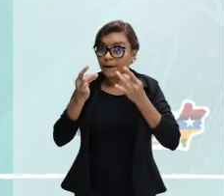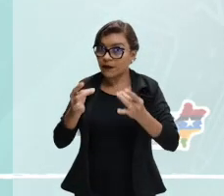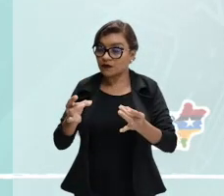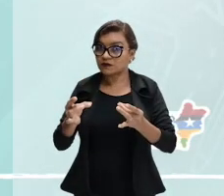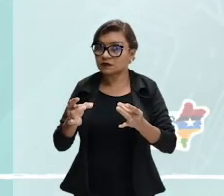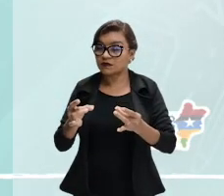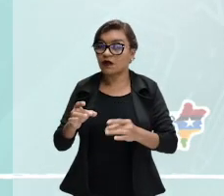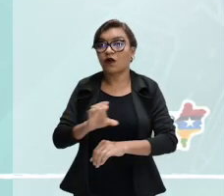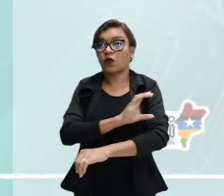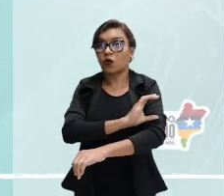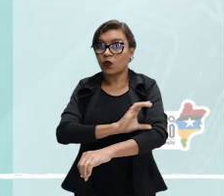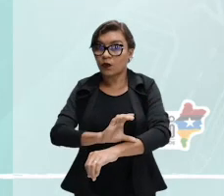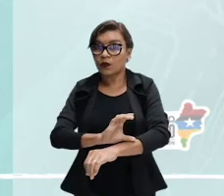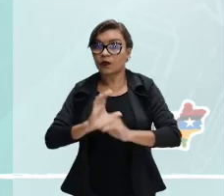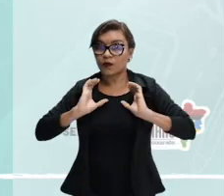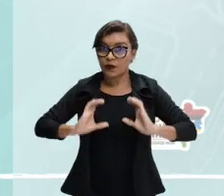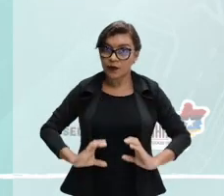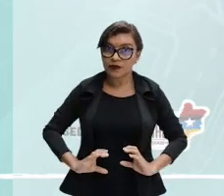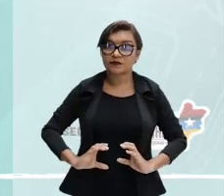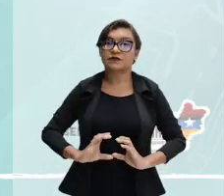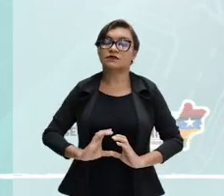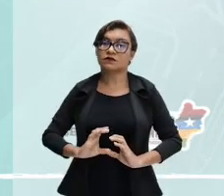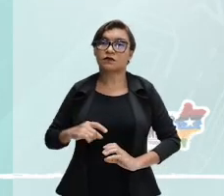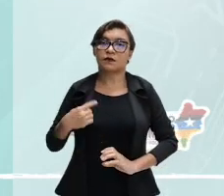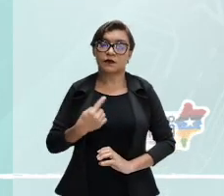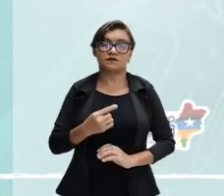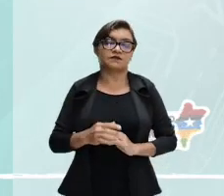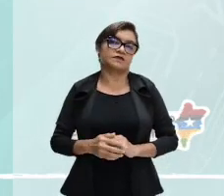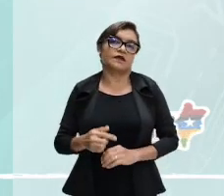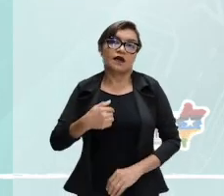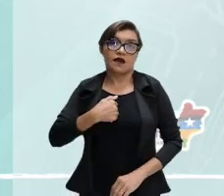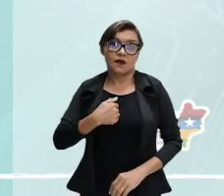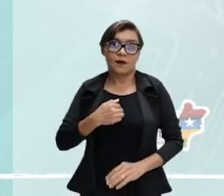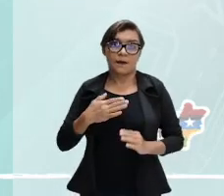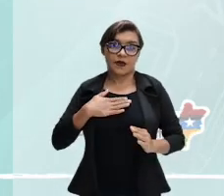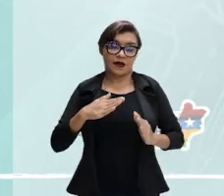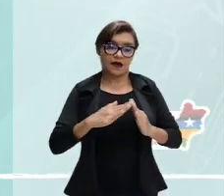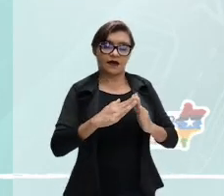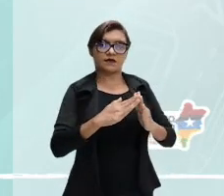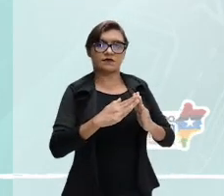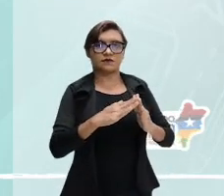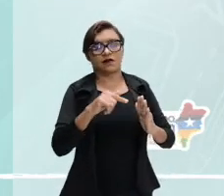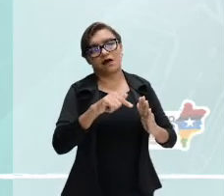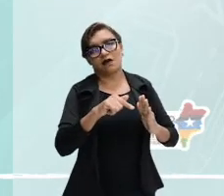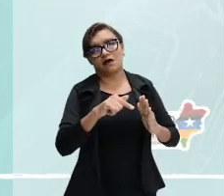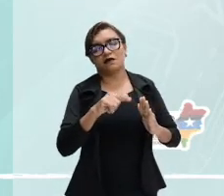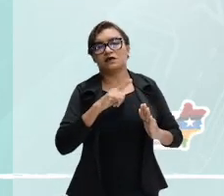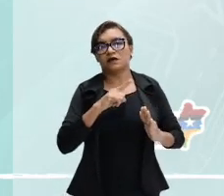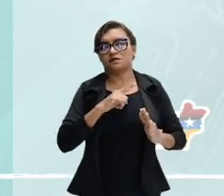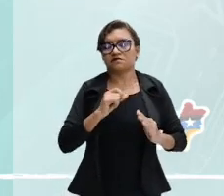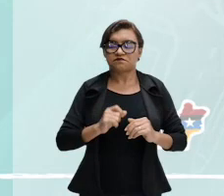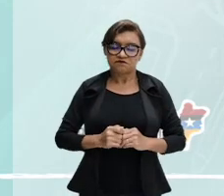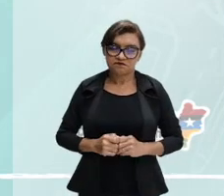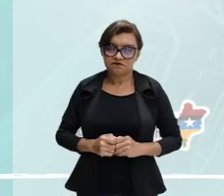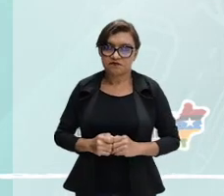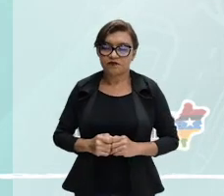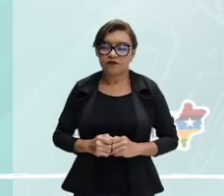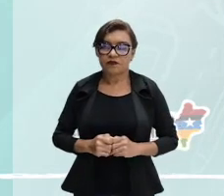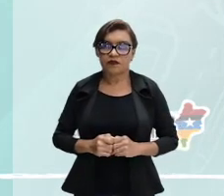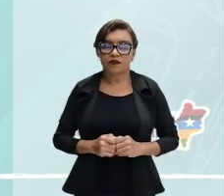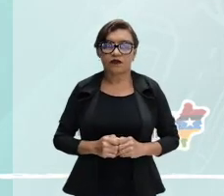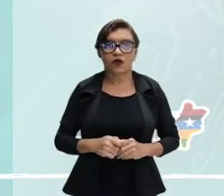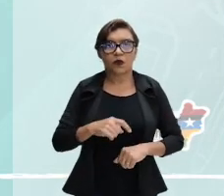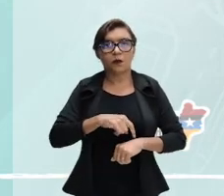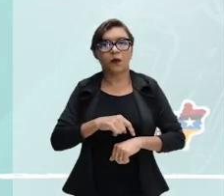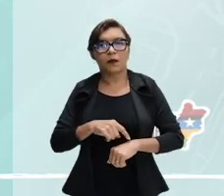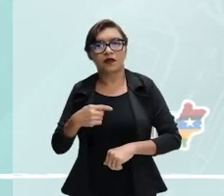ambiental, comportamental. Eu mesmo lá em casa, eu sempre vou dar exemplos meus quando entra nesses assuntos polêmicos, porque fica melhor. Quando eu